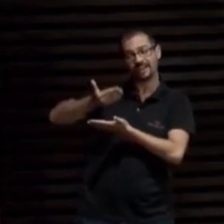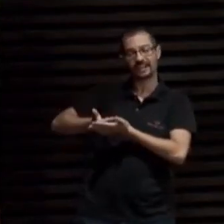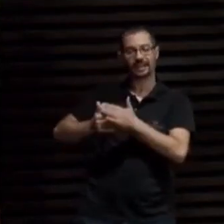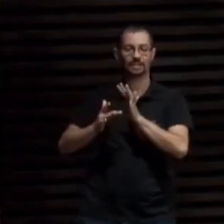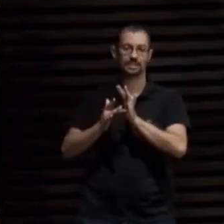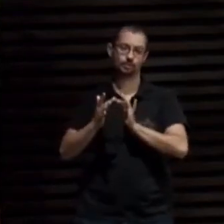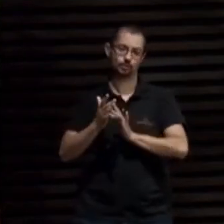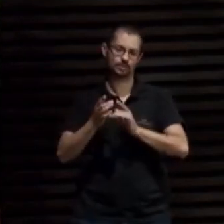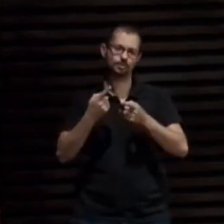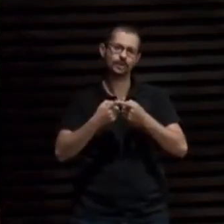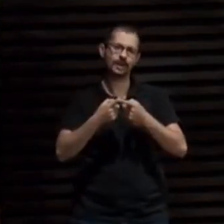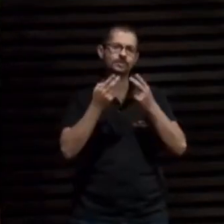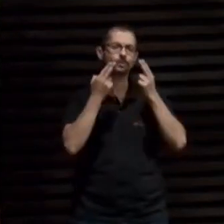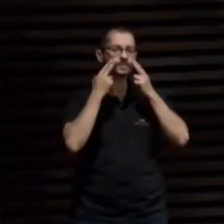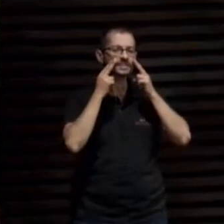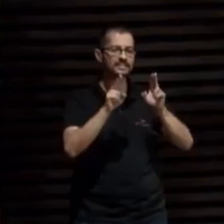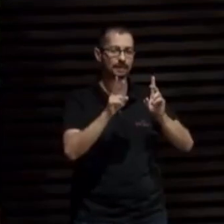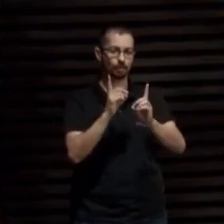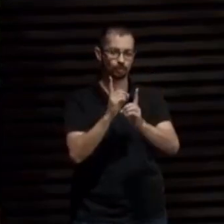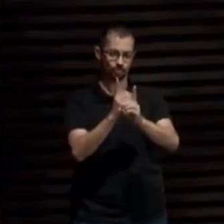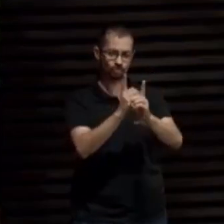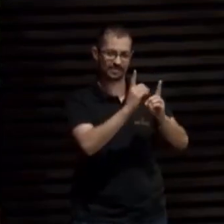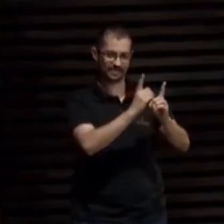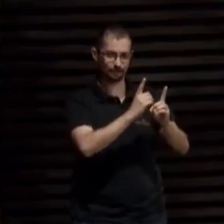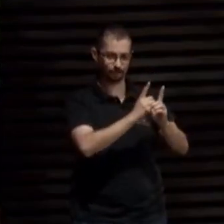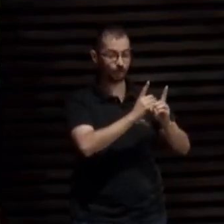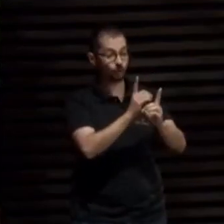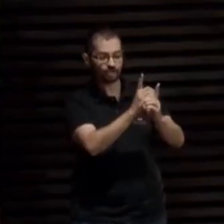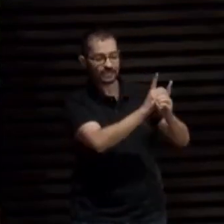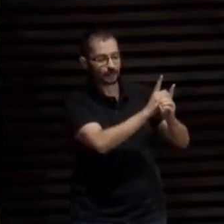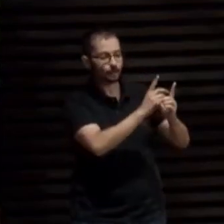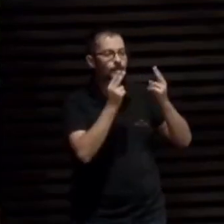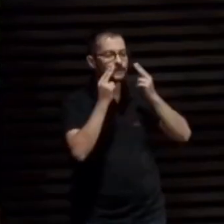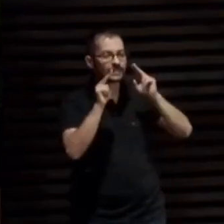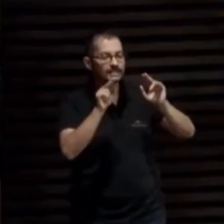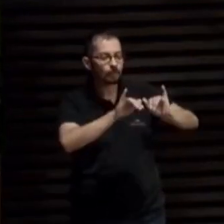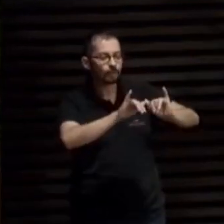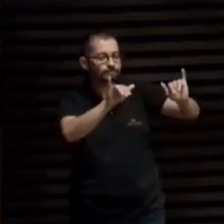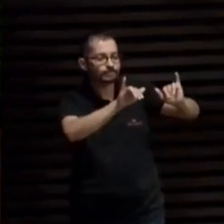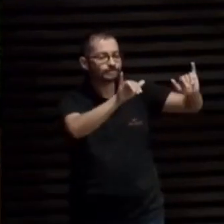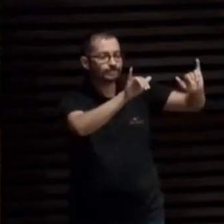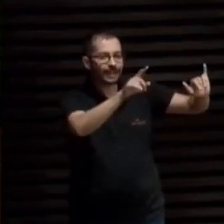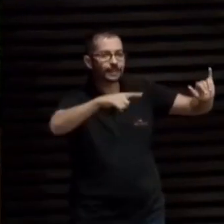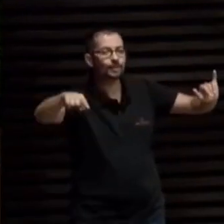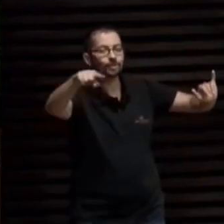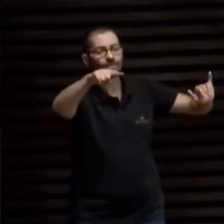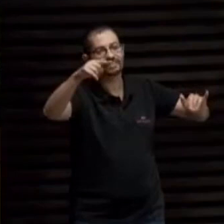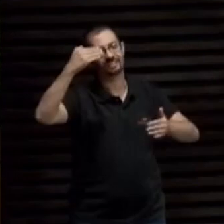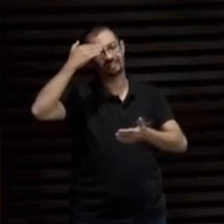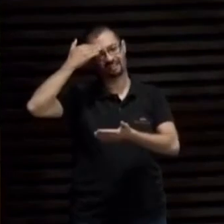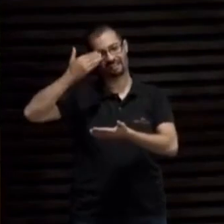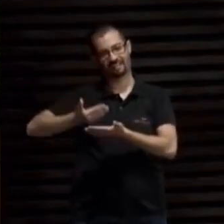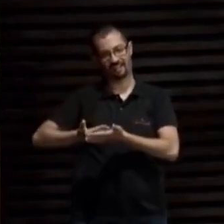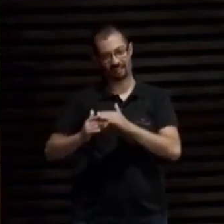do testemunho dos seus discípulos que refletem a vida de Cristo, o